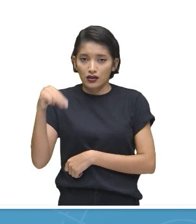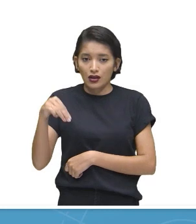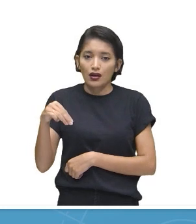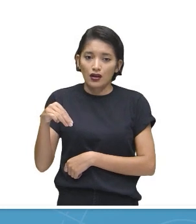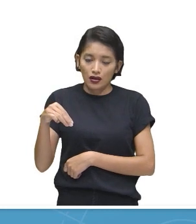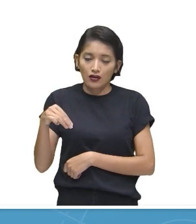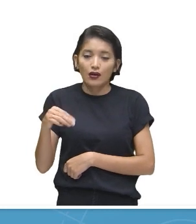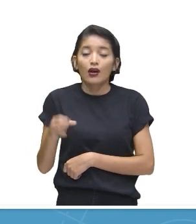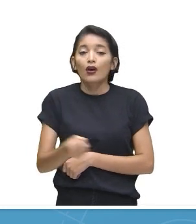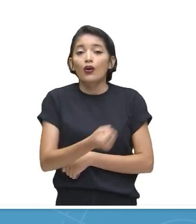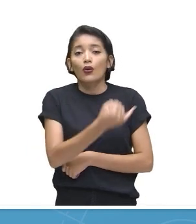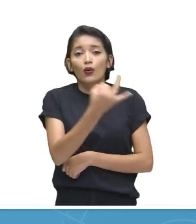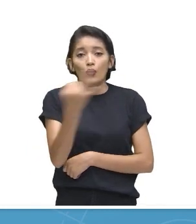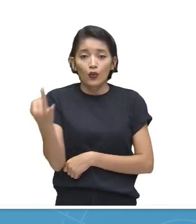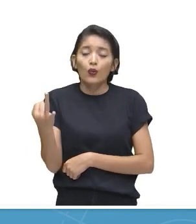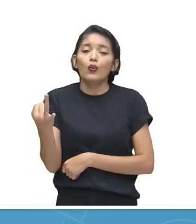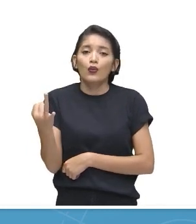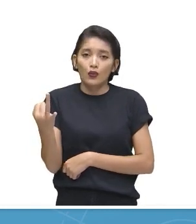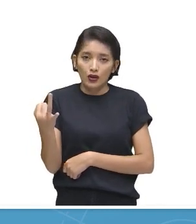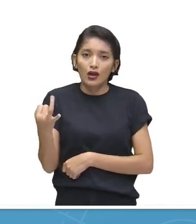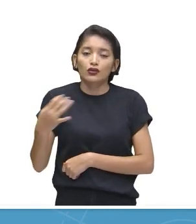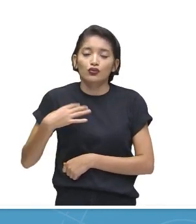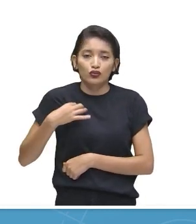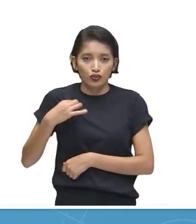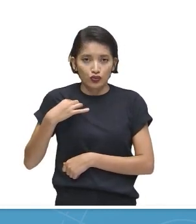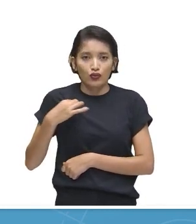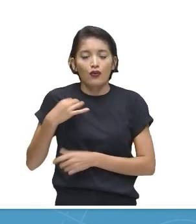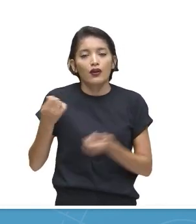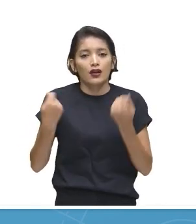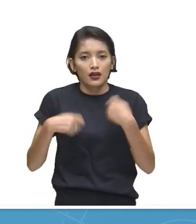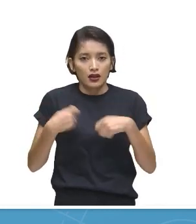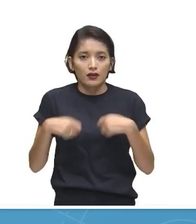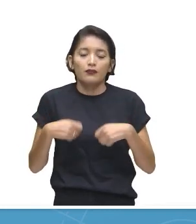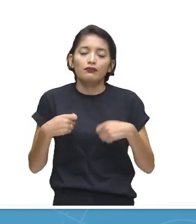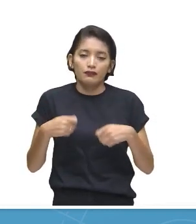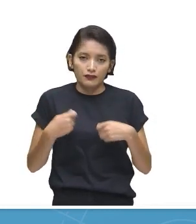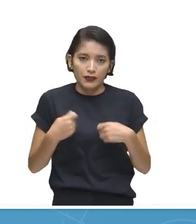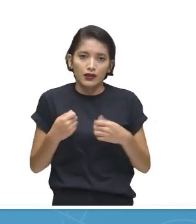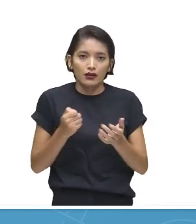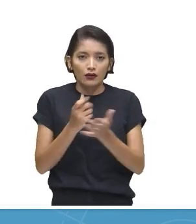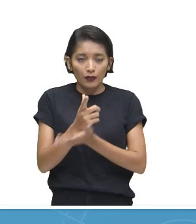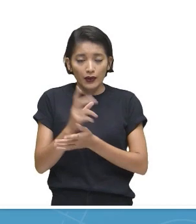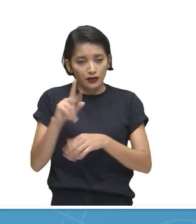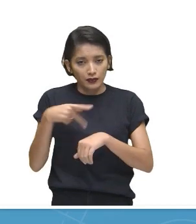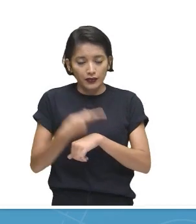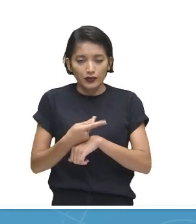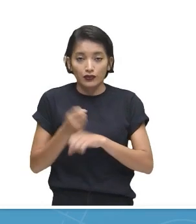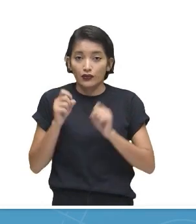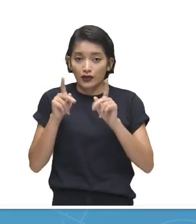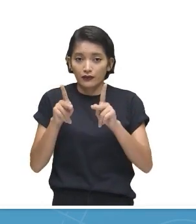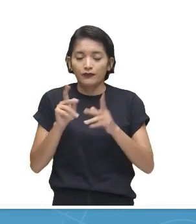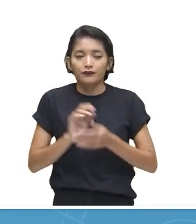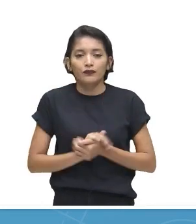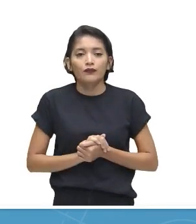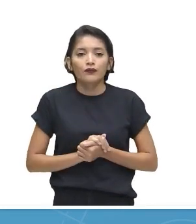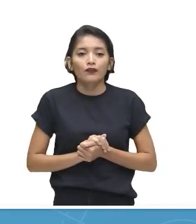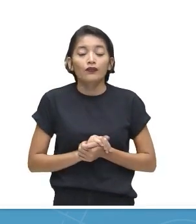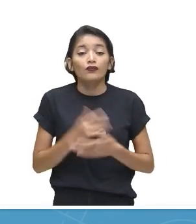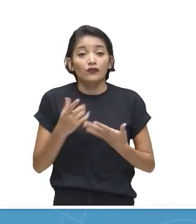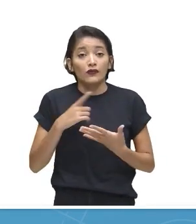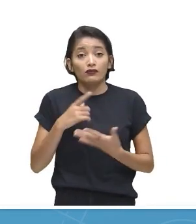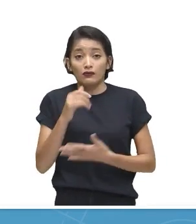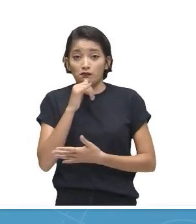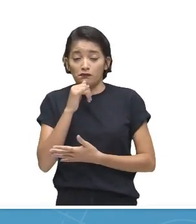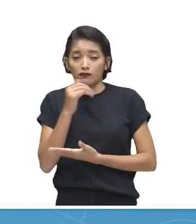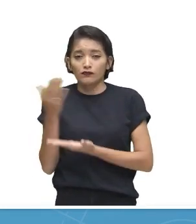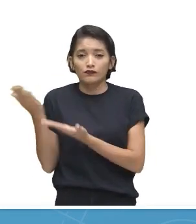marcar a quantidade de tecido em centímetro que ela precisa é 120, certo? Então, a gente teve esse exemplo